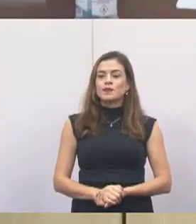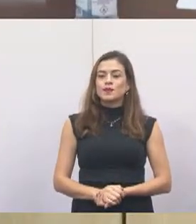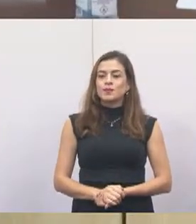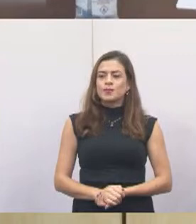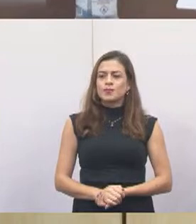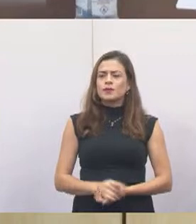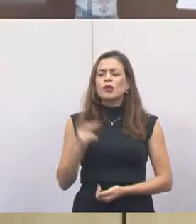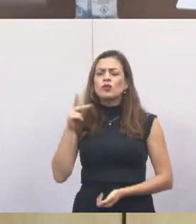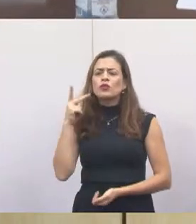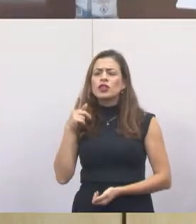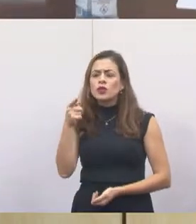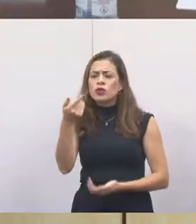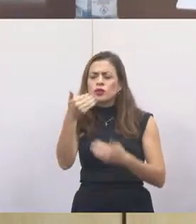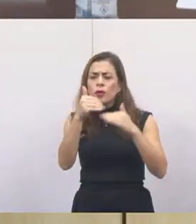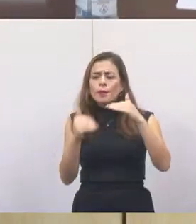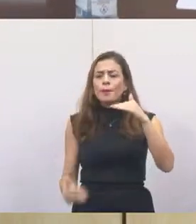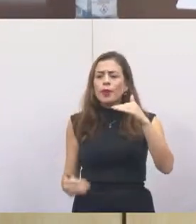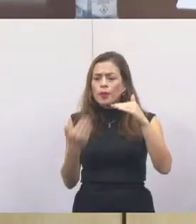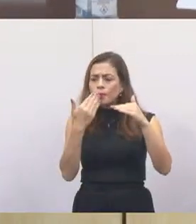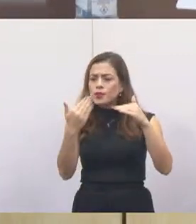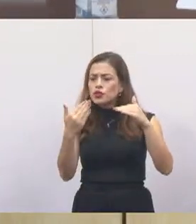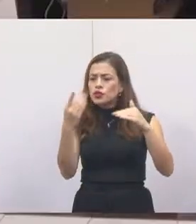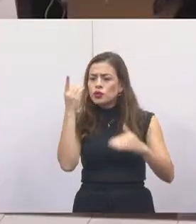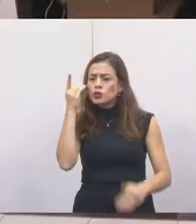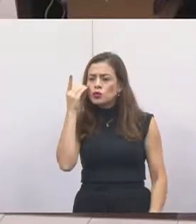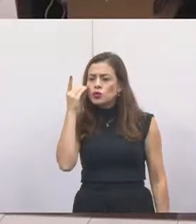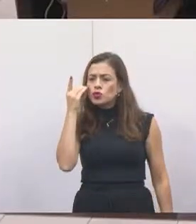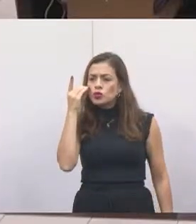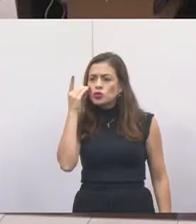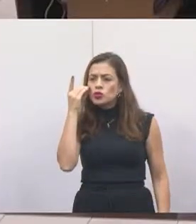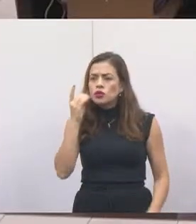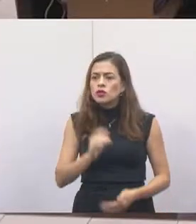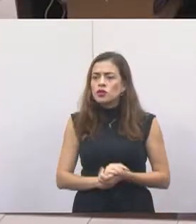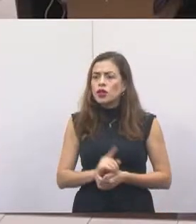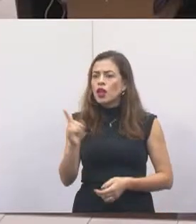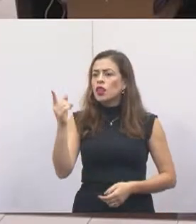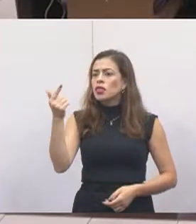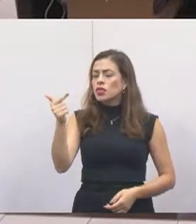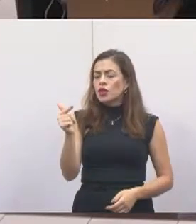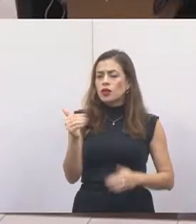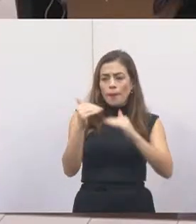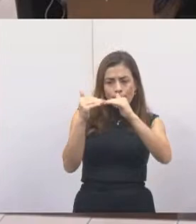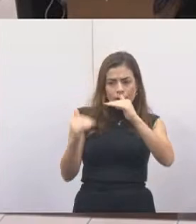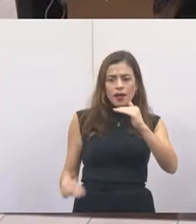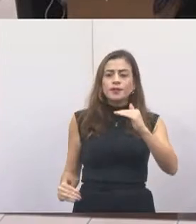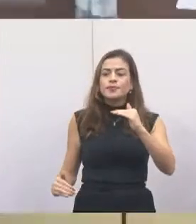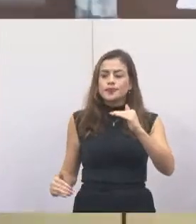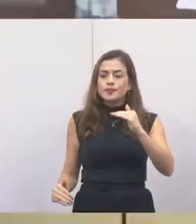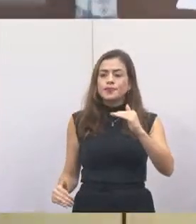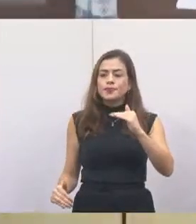Algum vereador se opõe ao pedido do vereador Dudi? Não havendo objeção,